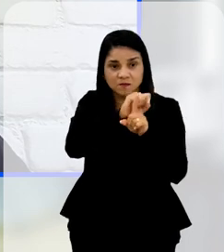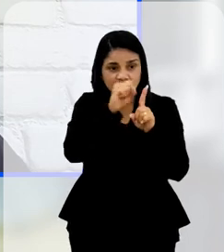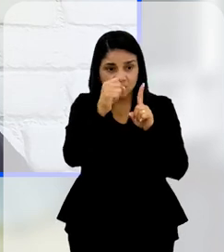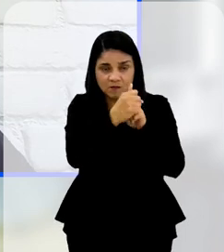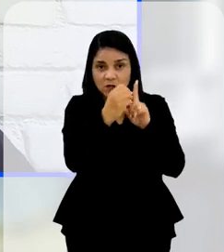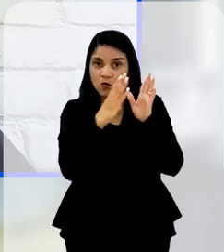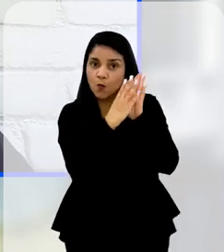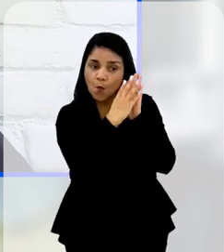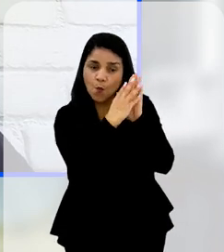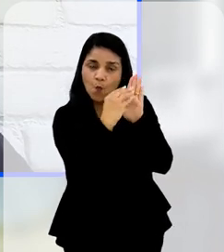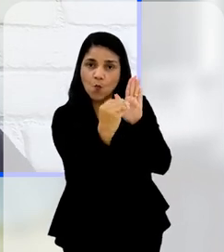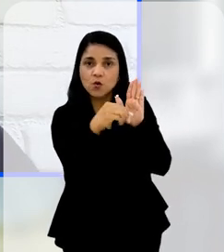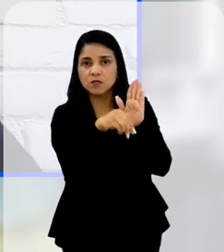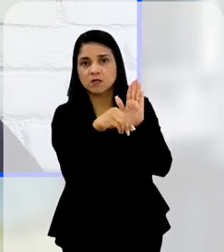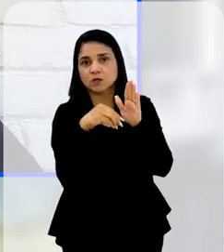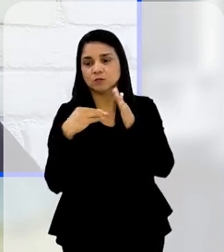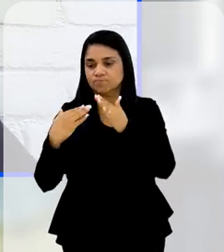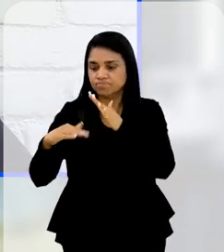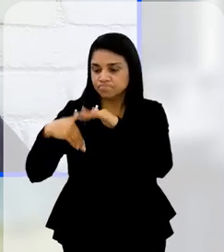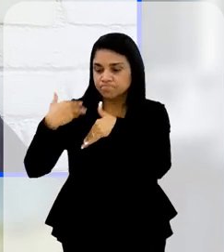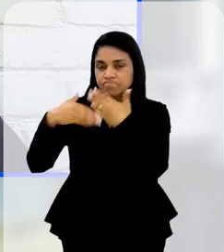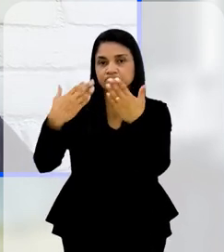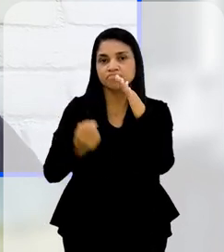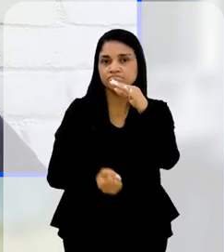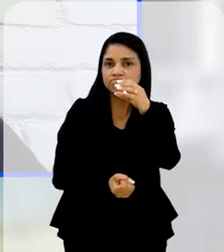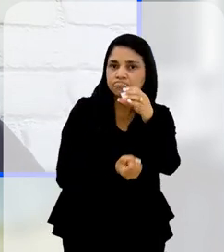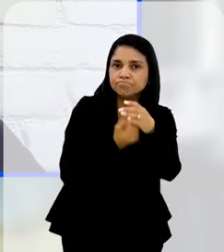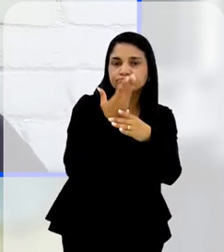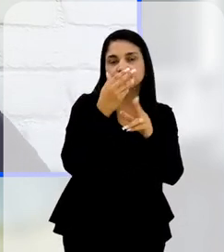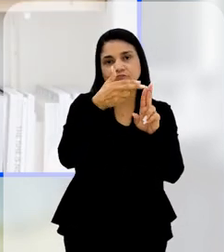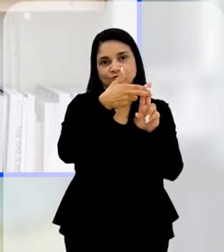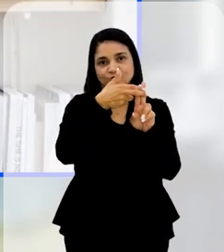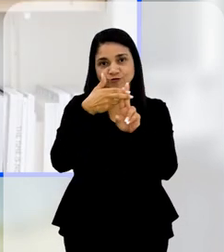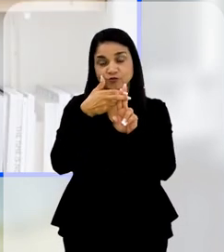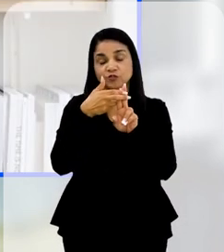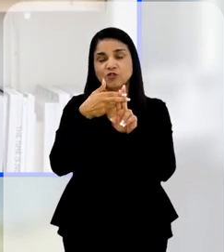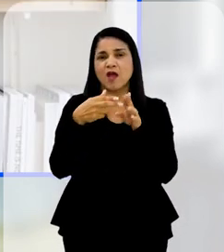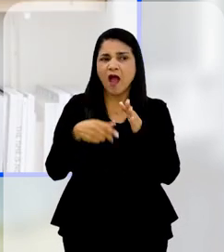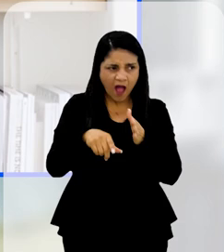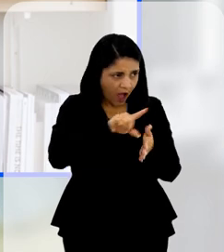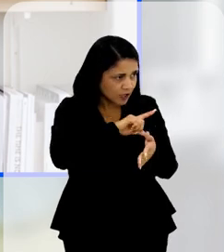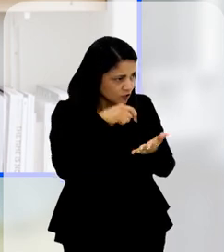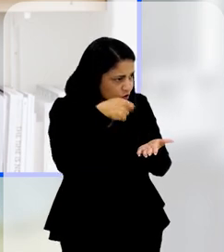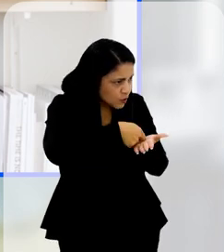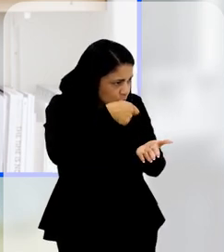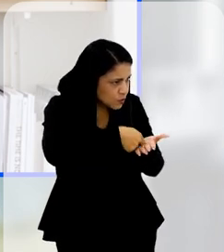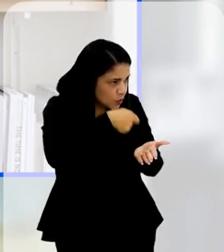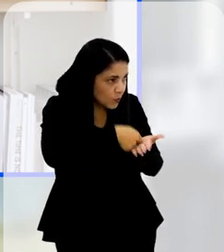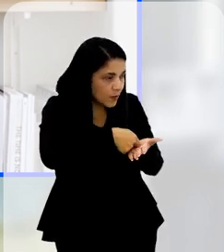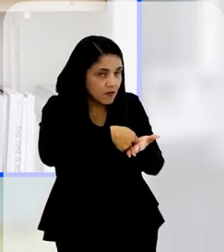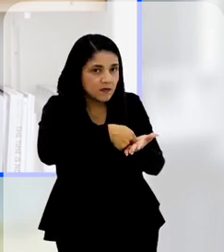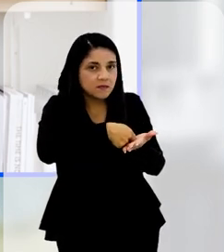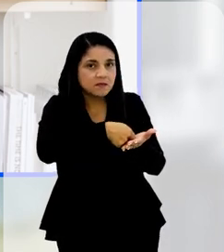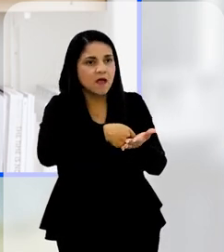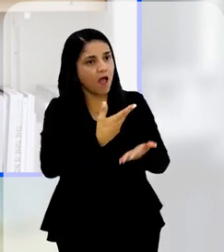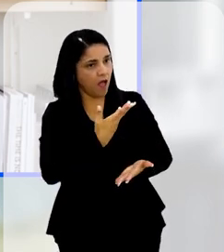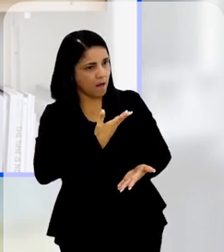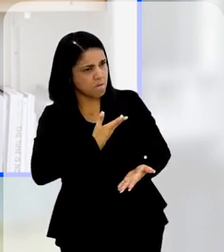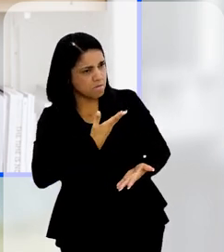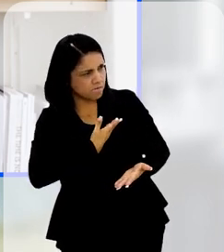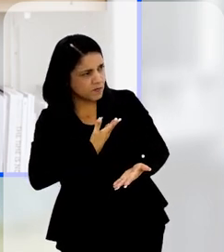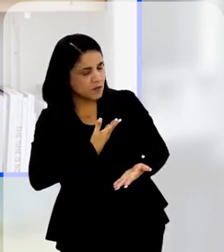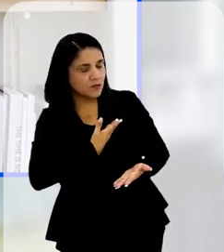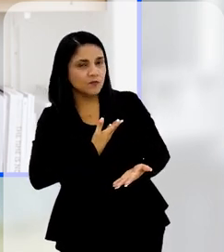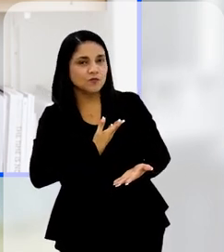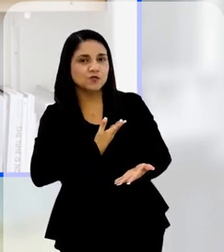modelo foi construído, foi alcançado. E havia uma cobrança muito grande por parte dos seus